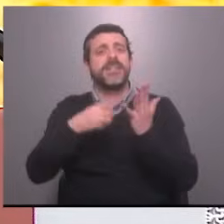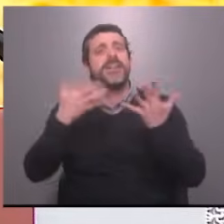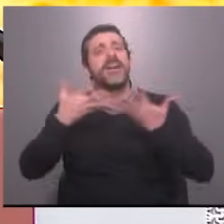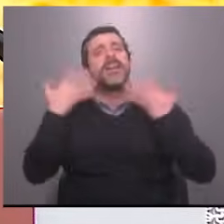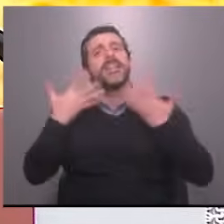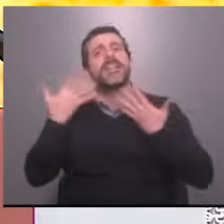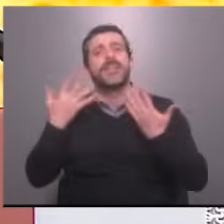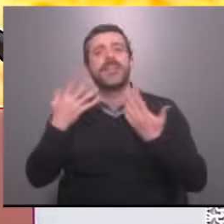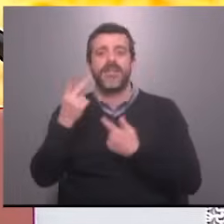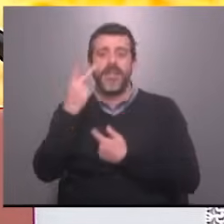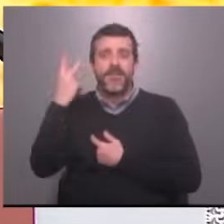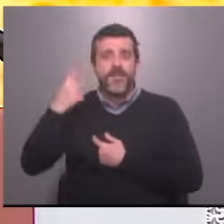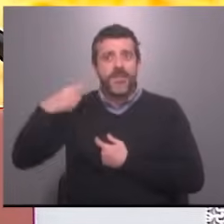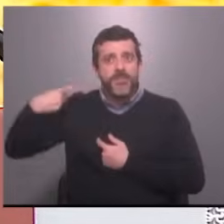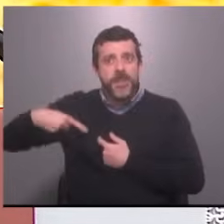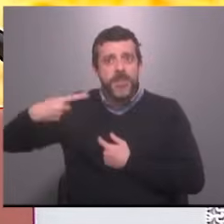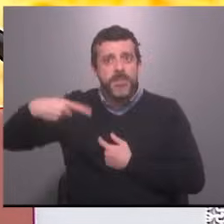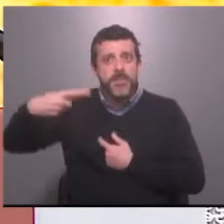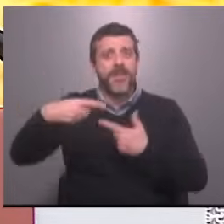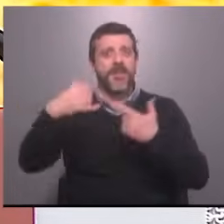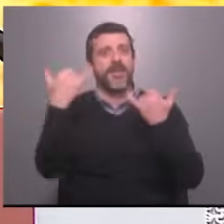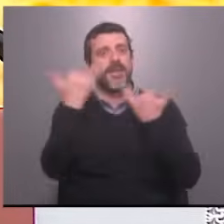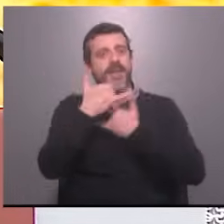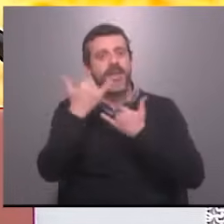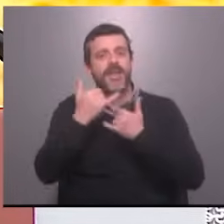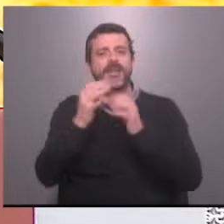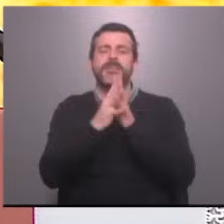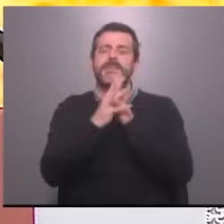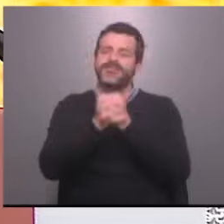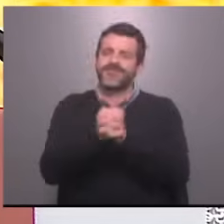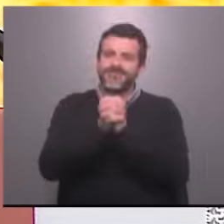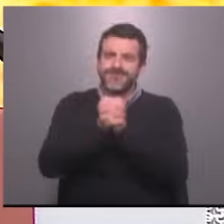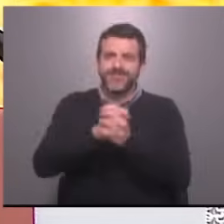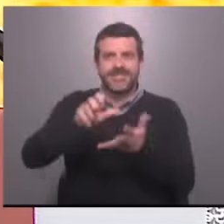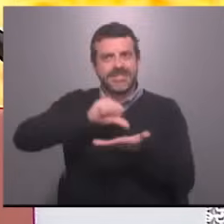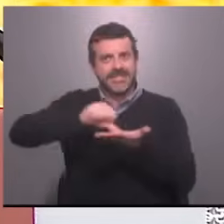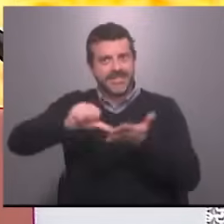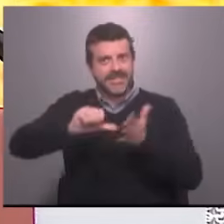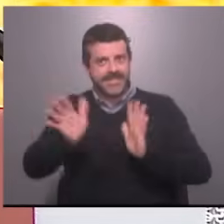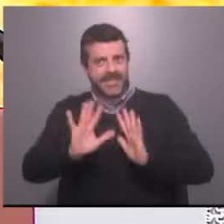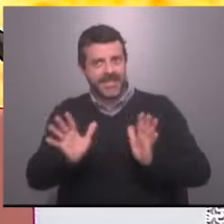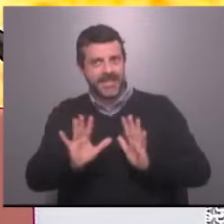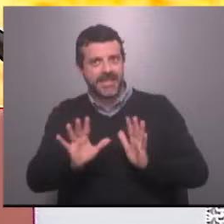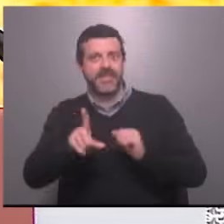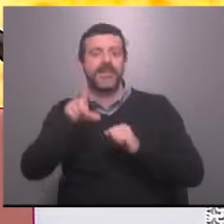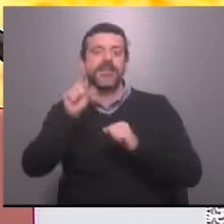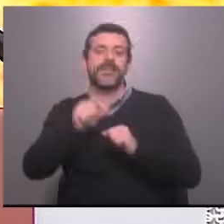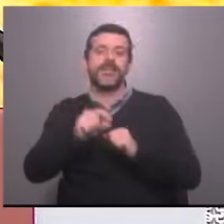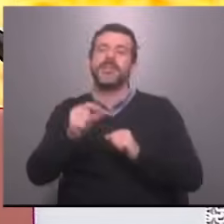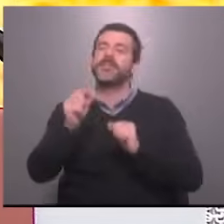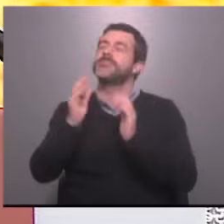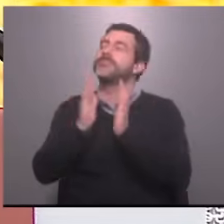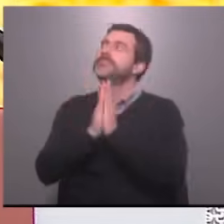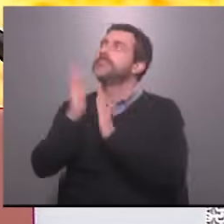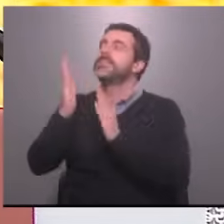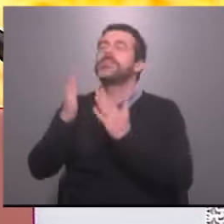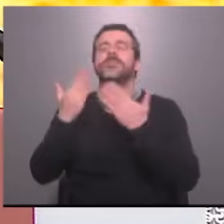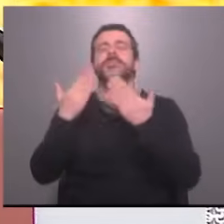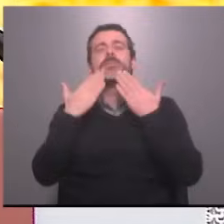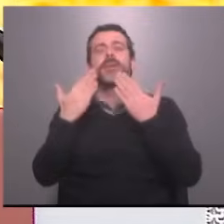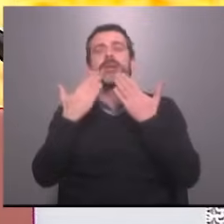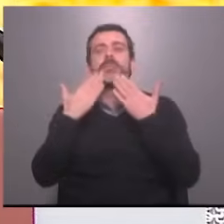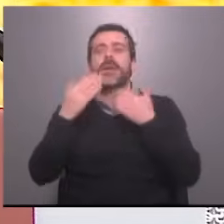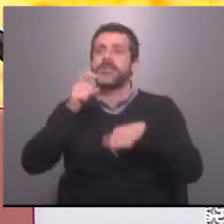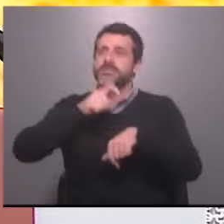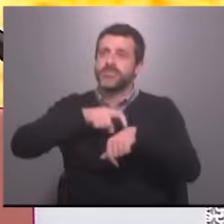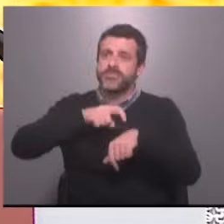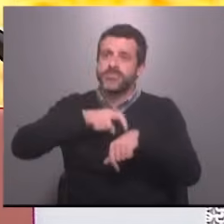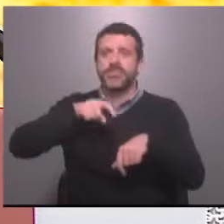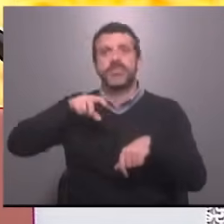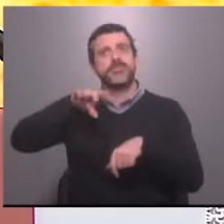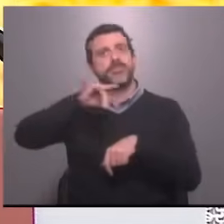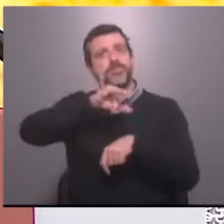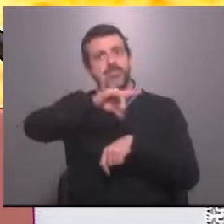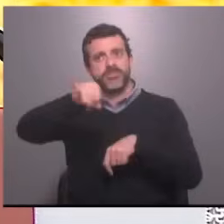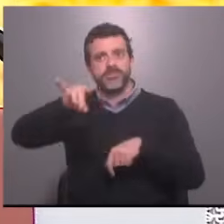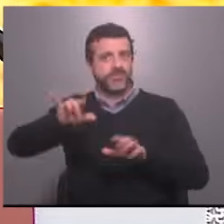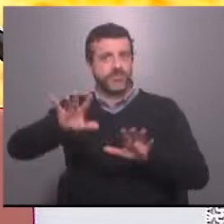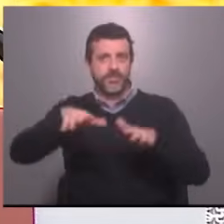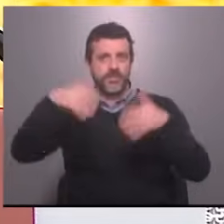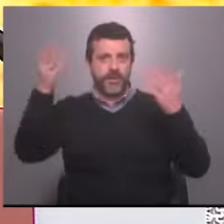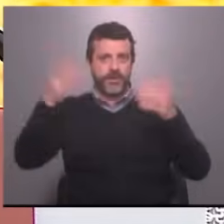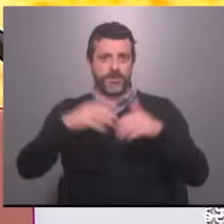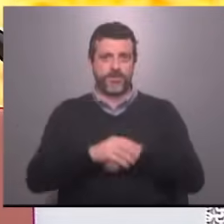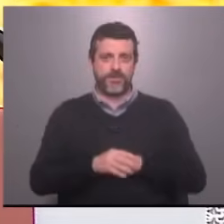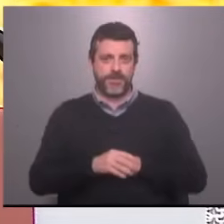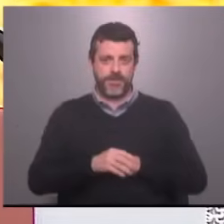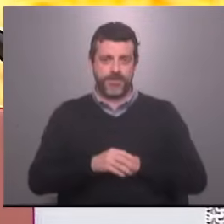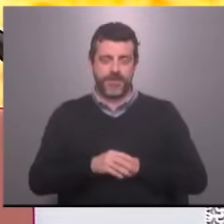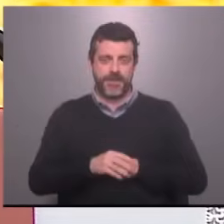alegria. Vivei sempre alegres, dizia, orai sem cessar, dai graças a Deus em